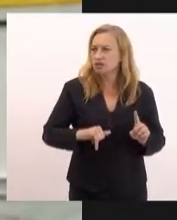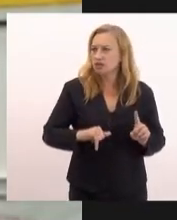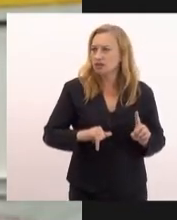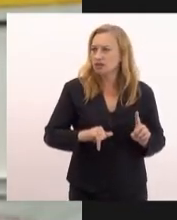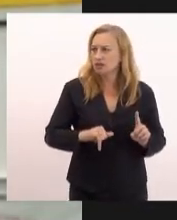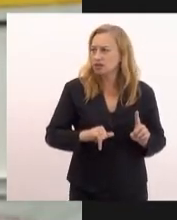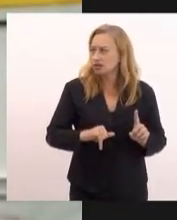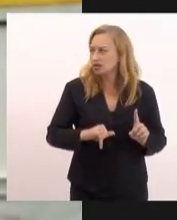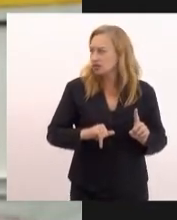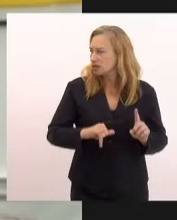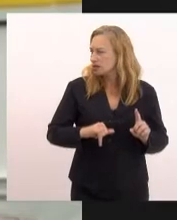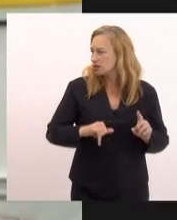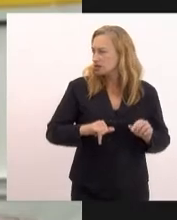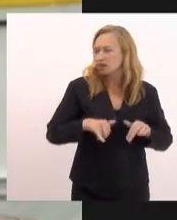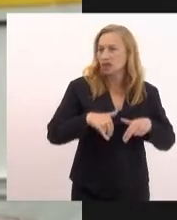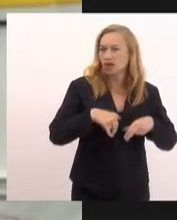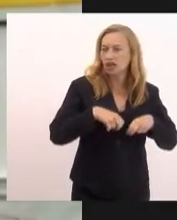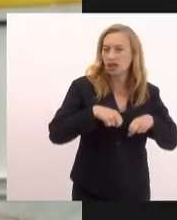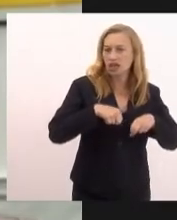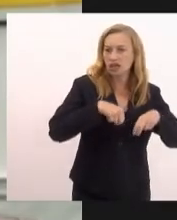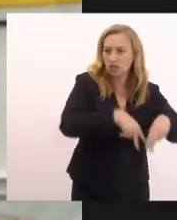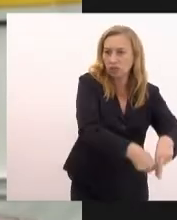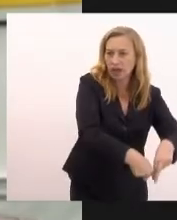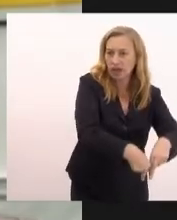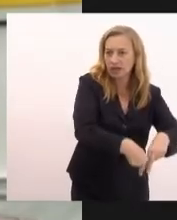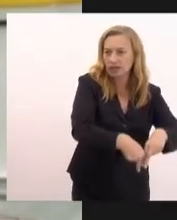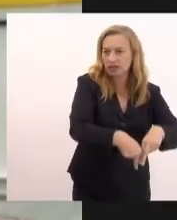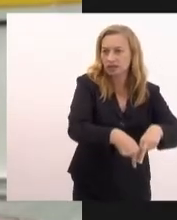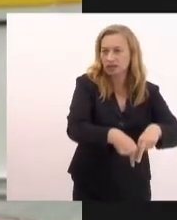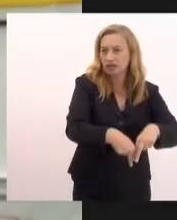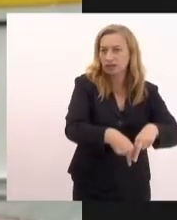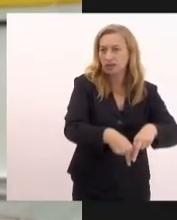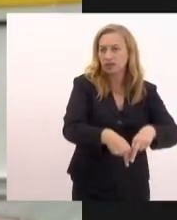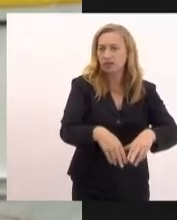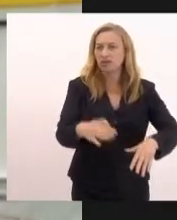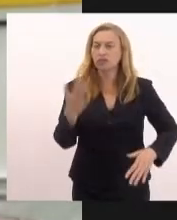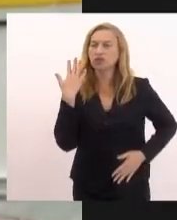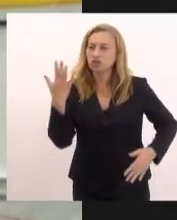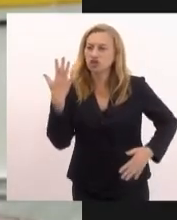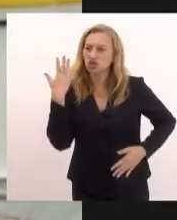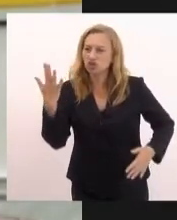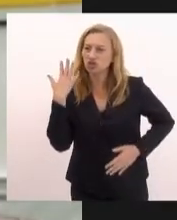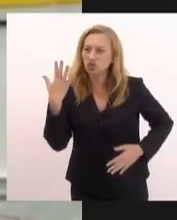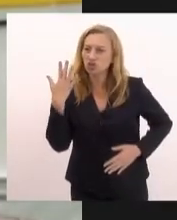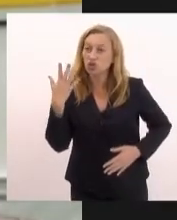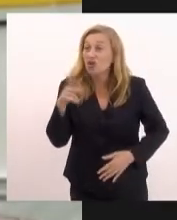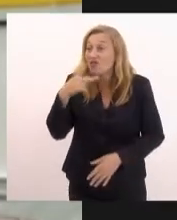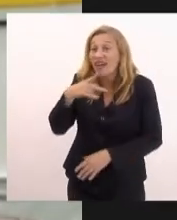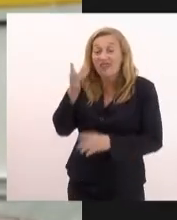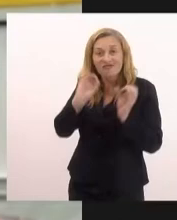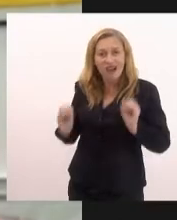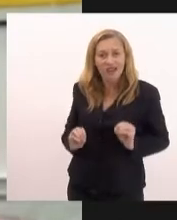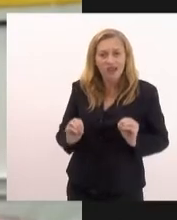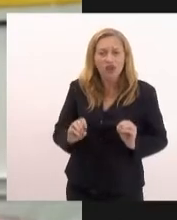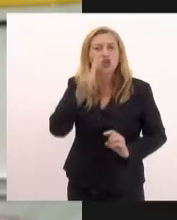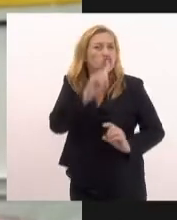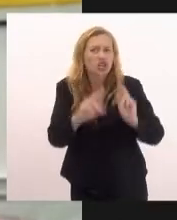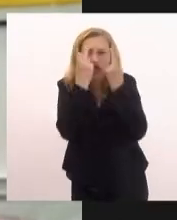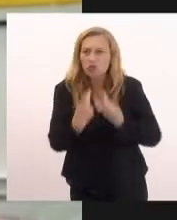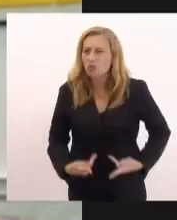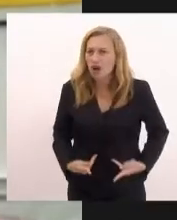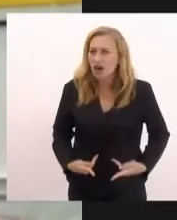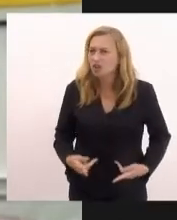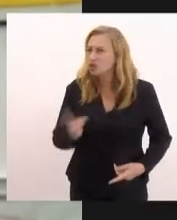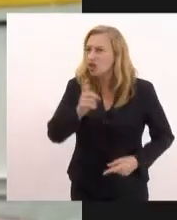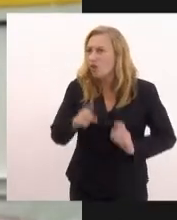turma, inclusive a deputada que propõe toda a sua turma, silenciado, ninguém falou nada. Ou seja, os direitos humanos não servem para